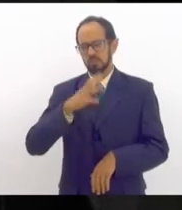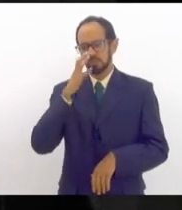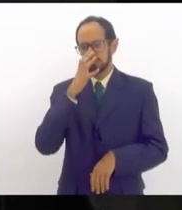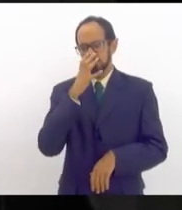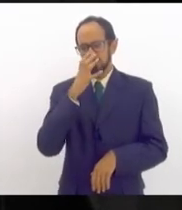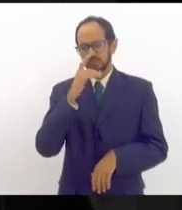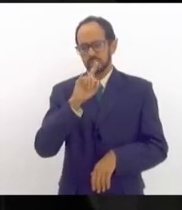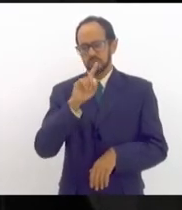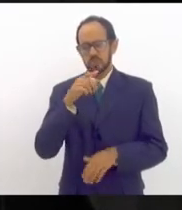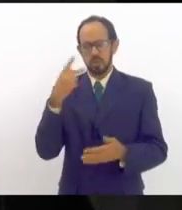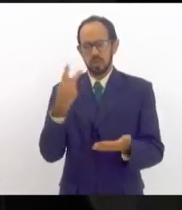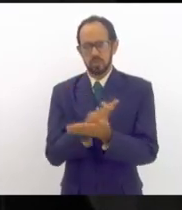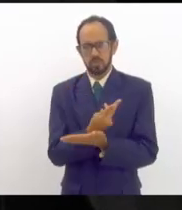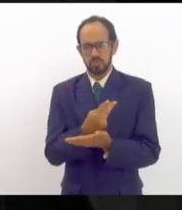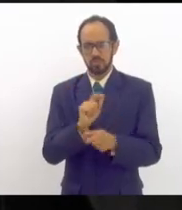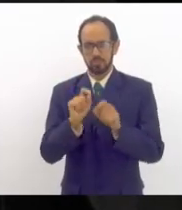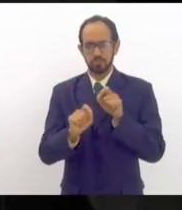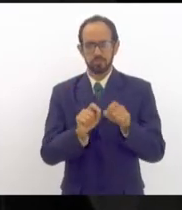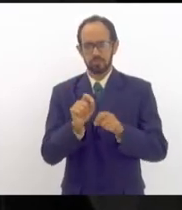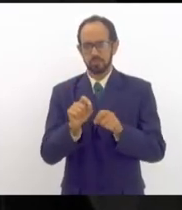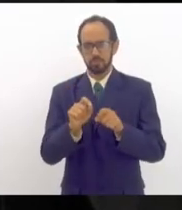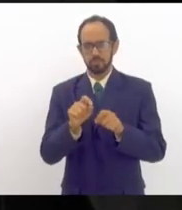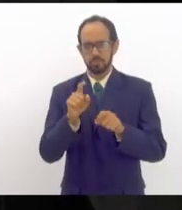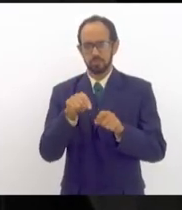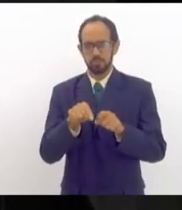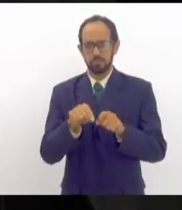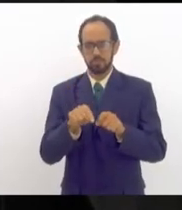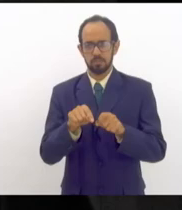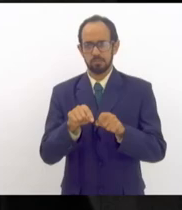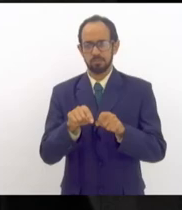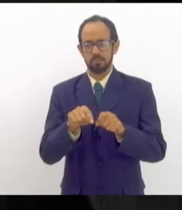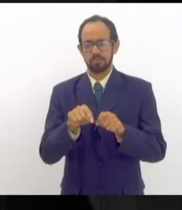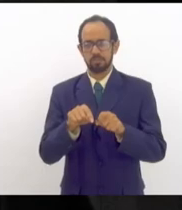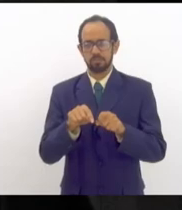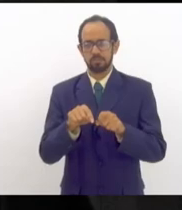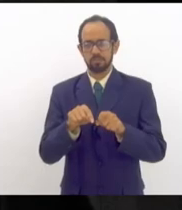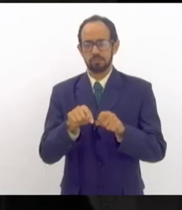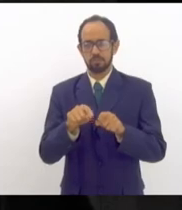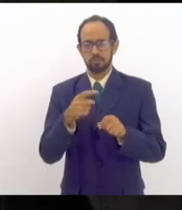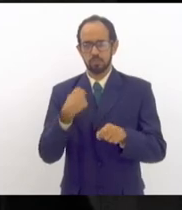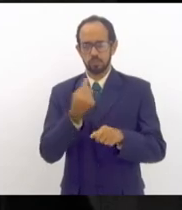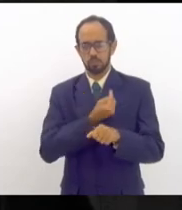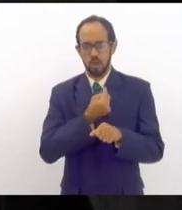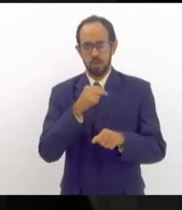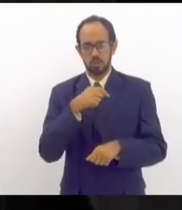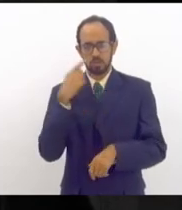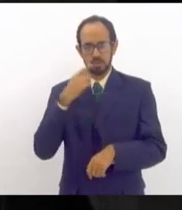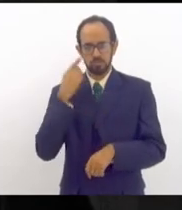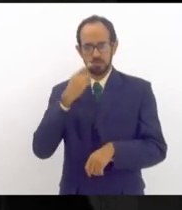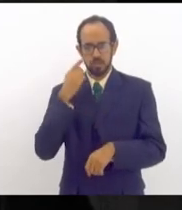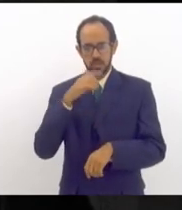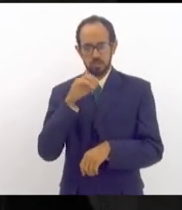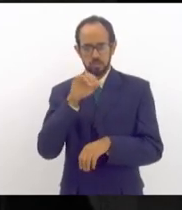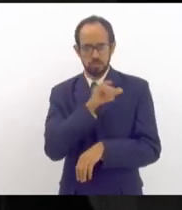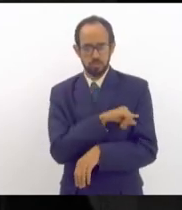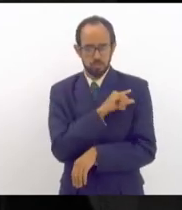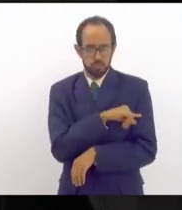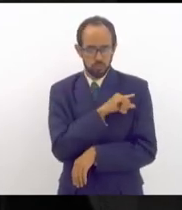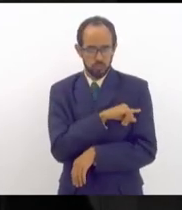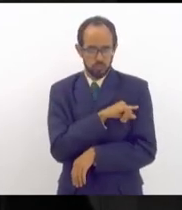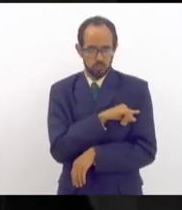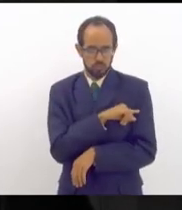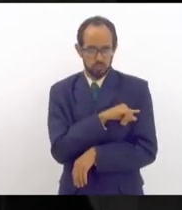ocorrido não é é o fato de nós deputados do Estado do Rio de Janeiro